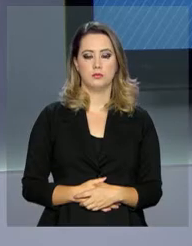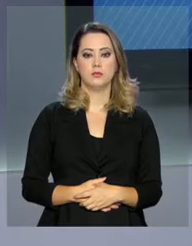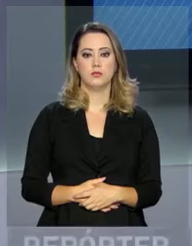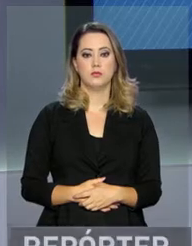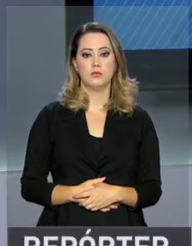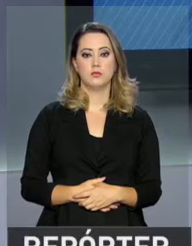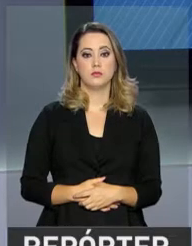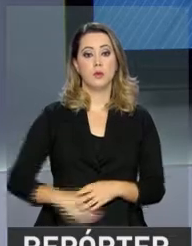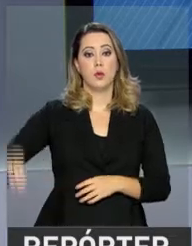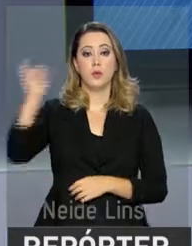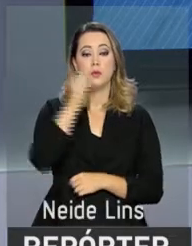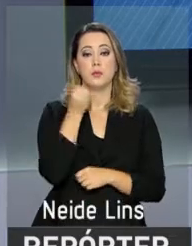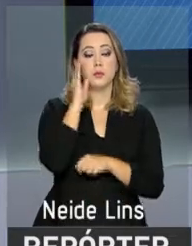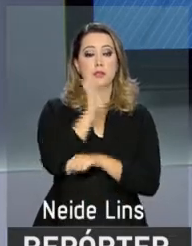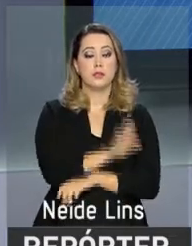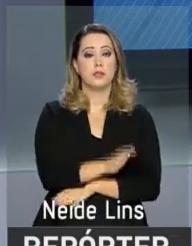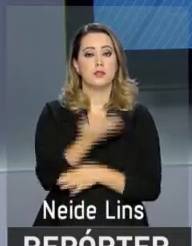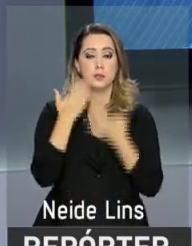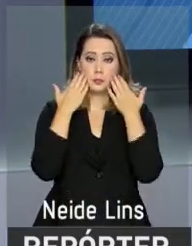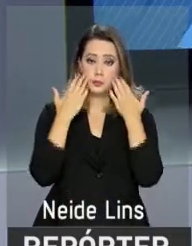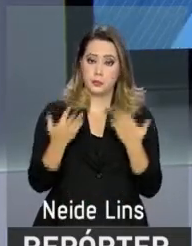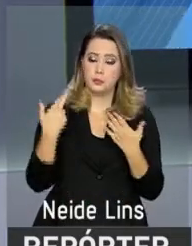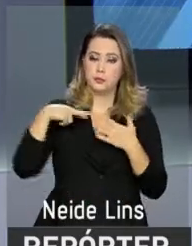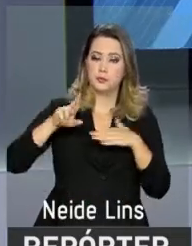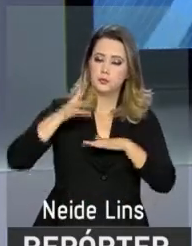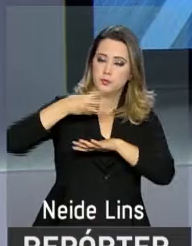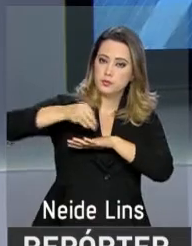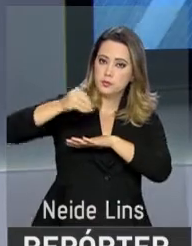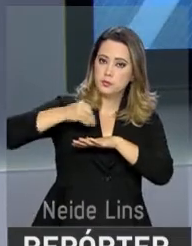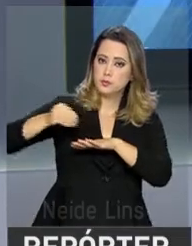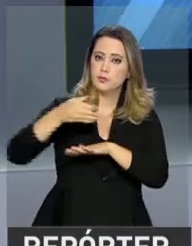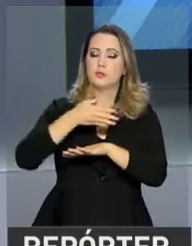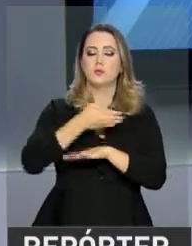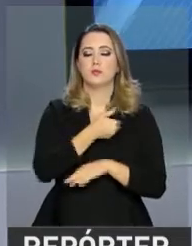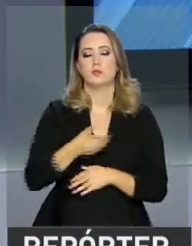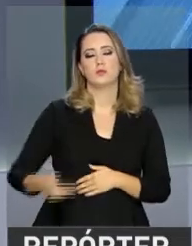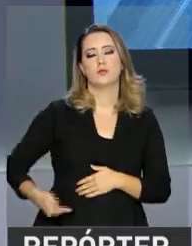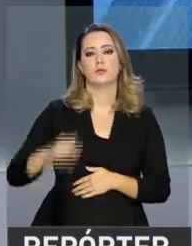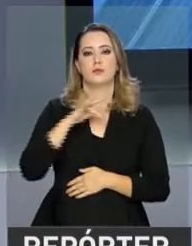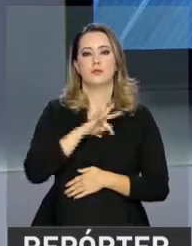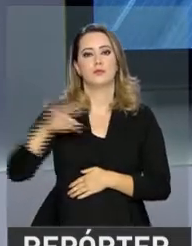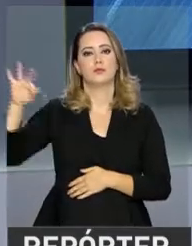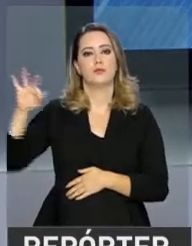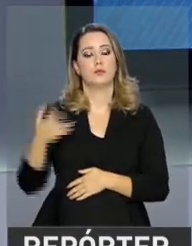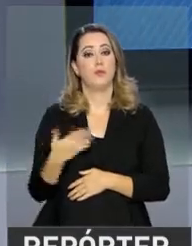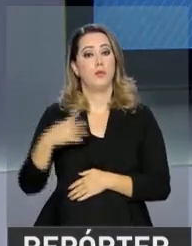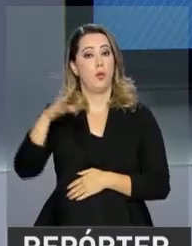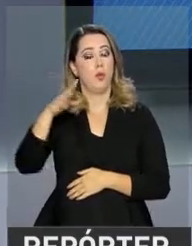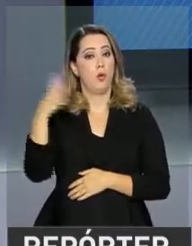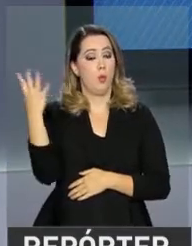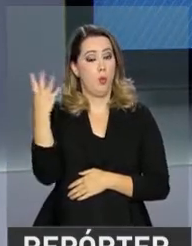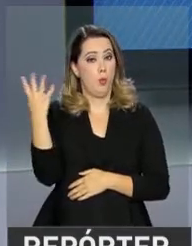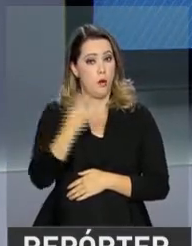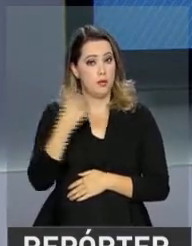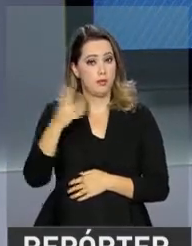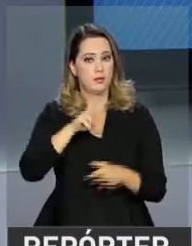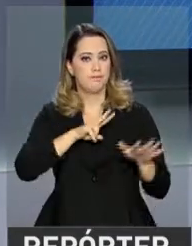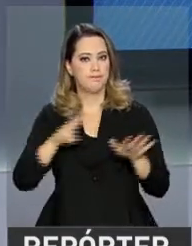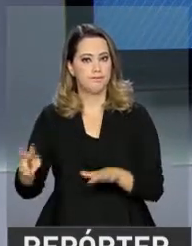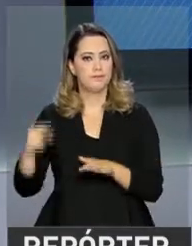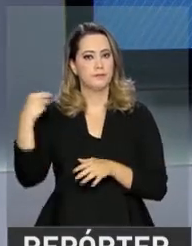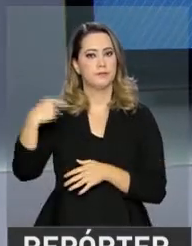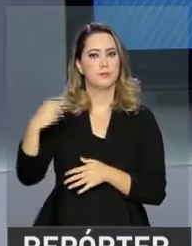olá boa tarde começa agora o repórter nbr com as notícias do governo federal na quarta semana de novembro a balança